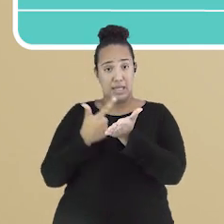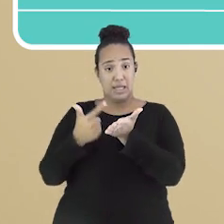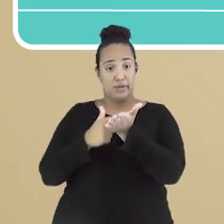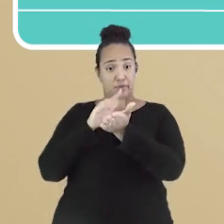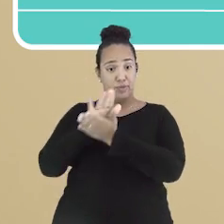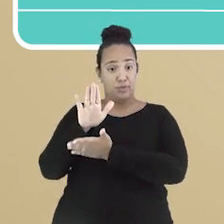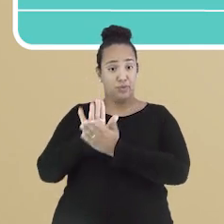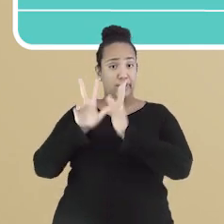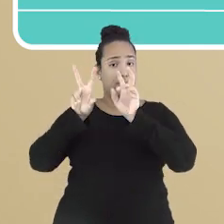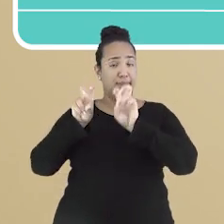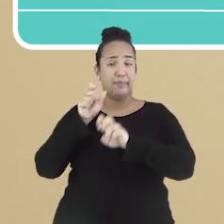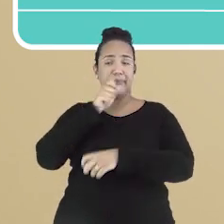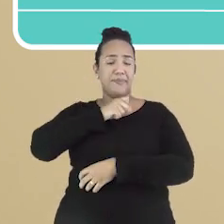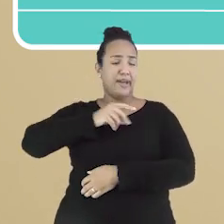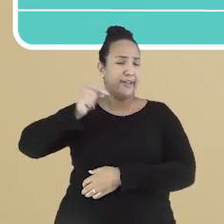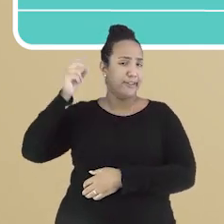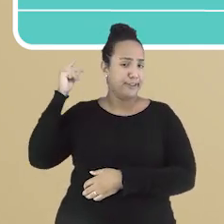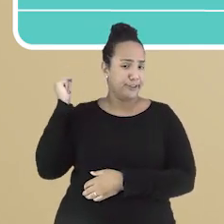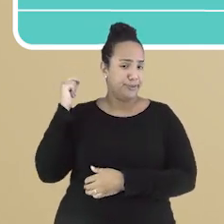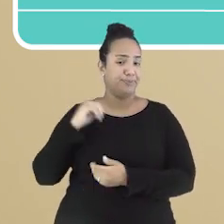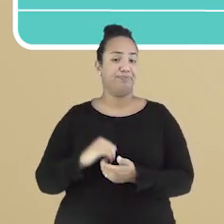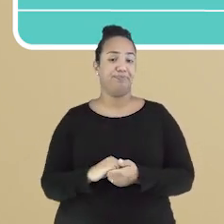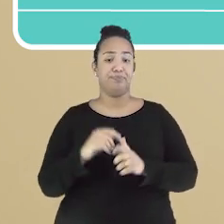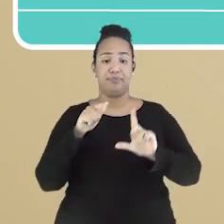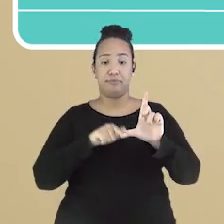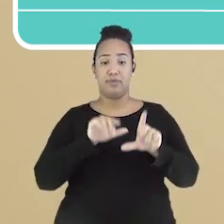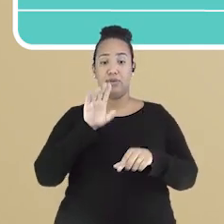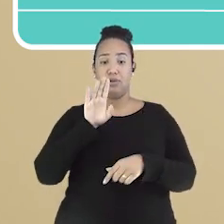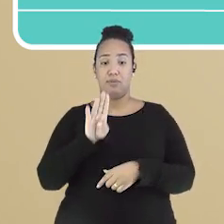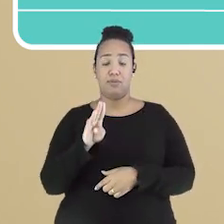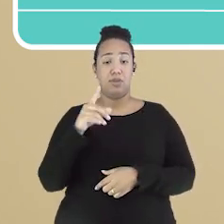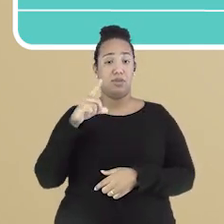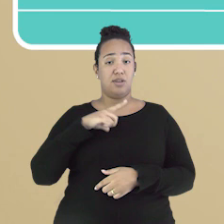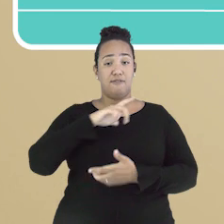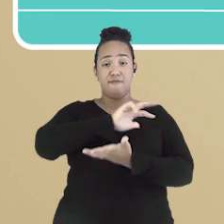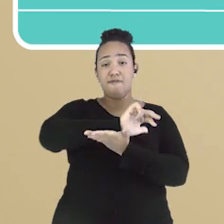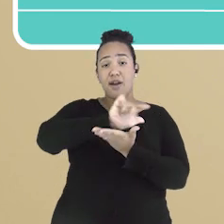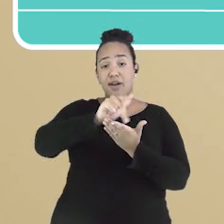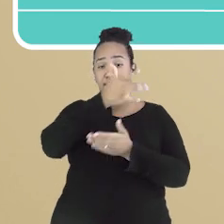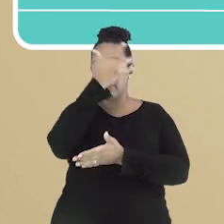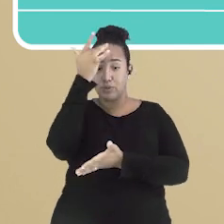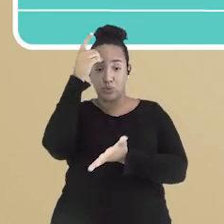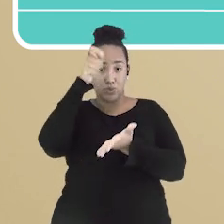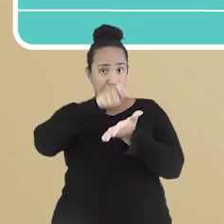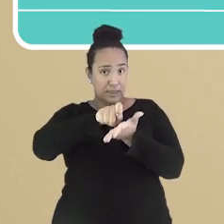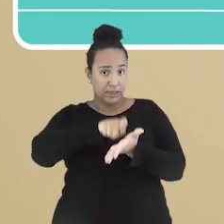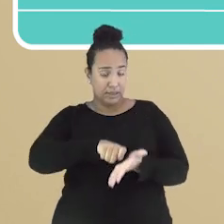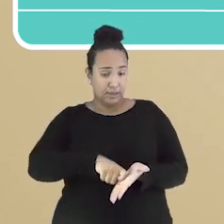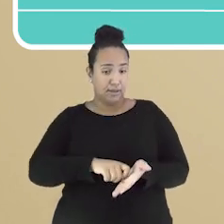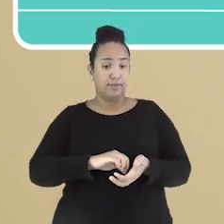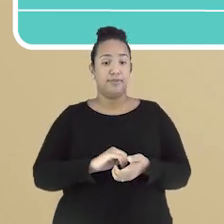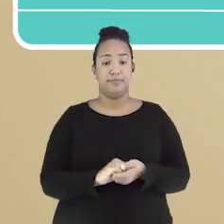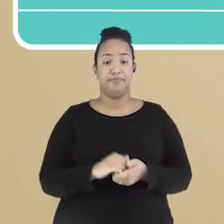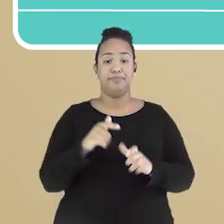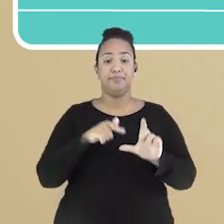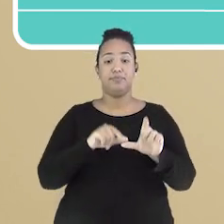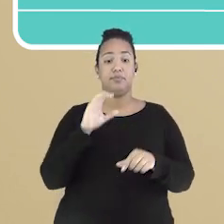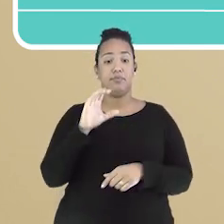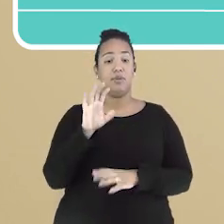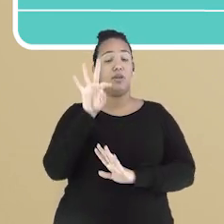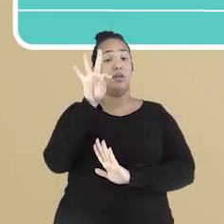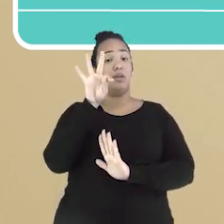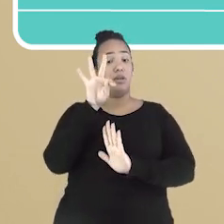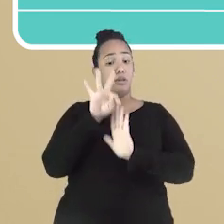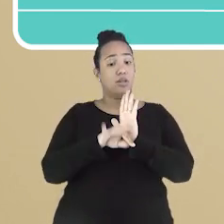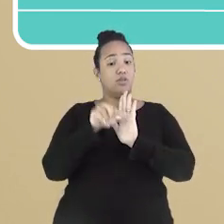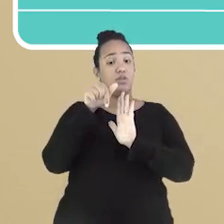assuntos antigos. Letra B. É um texto escrito por várias pessoas. Letra C. É um